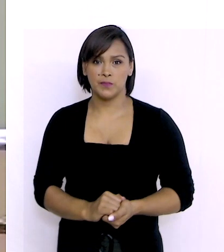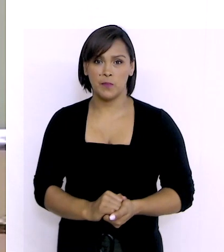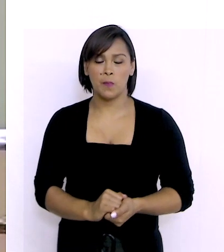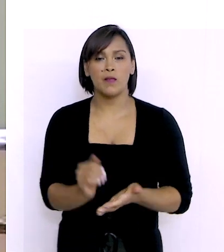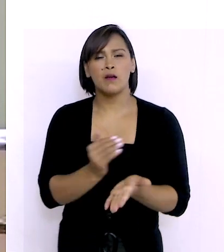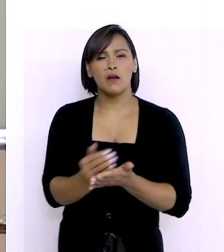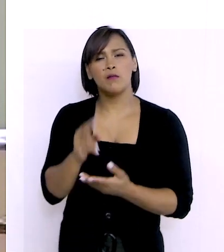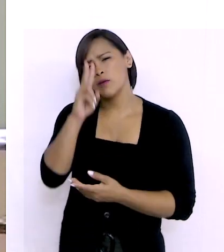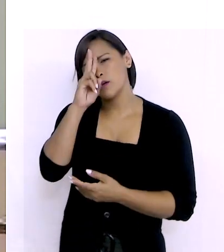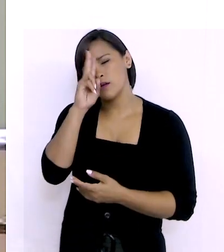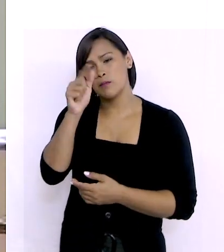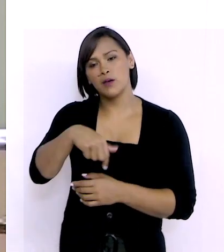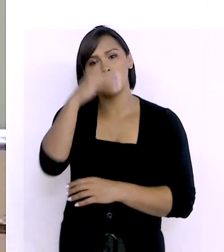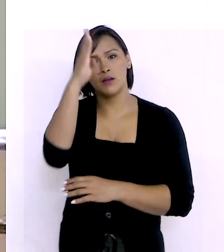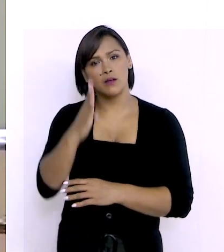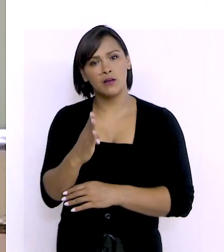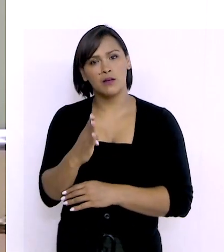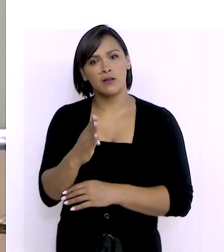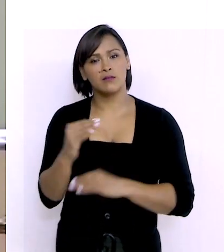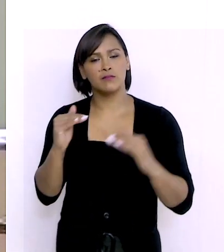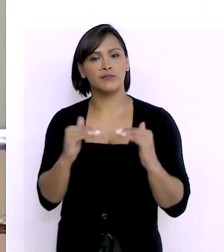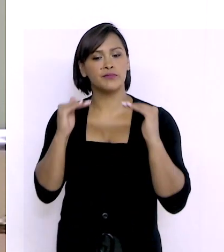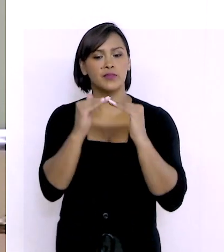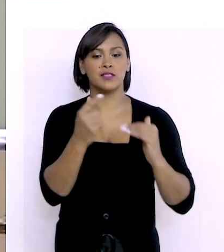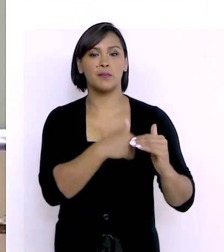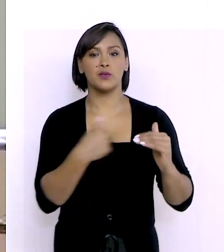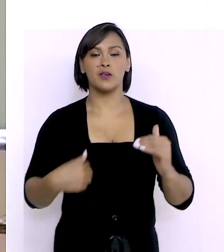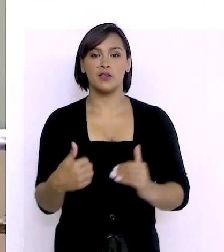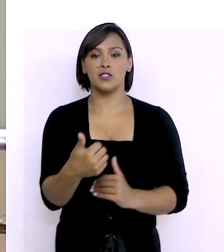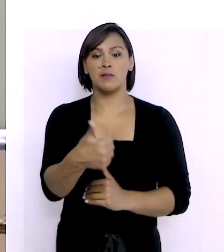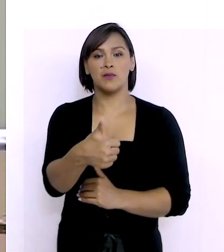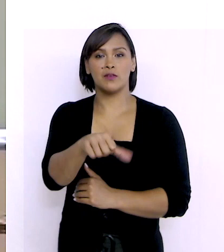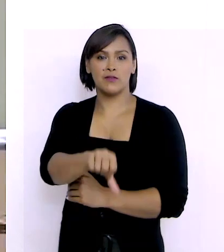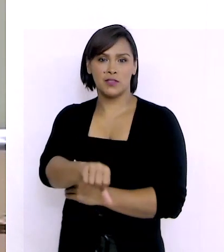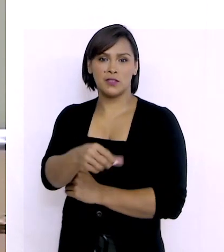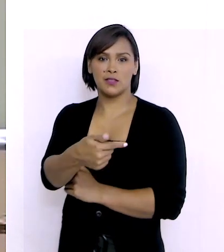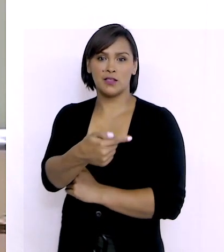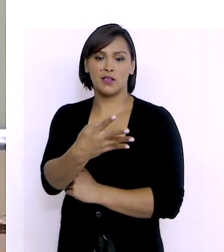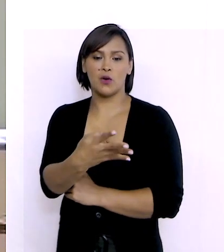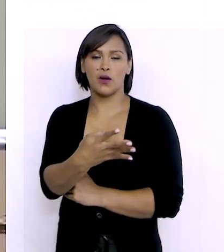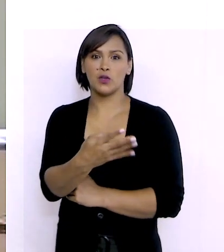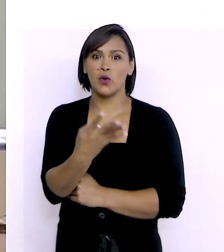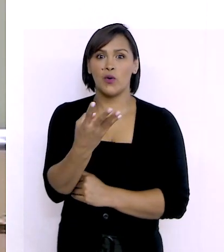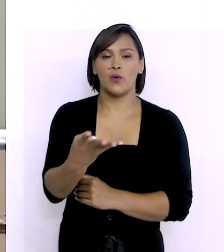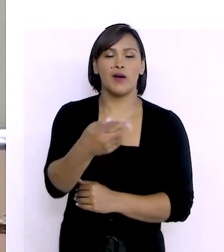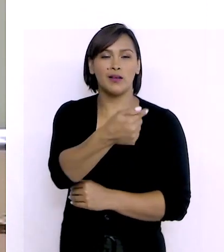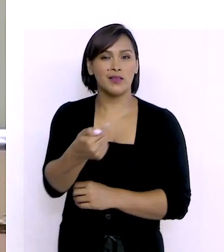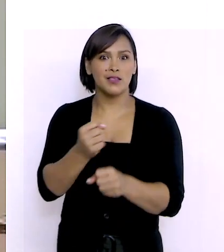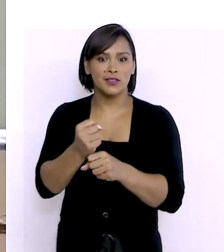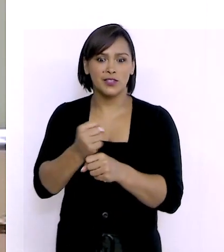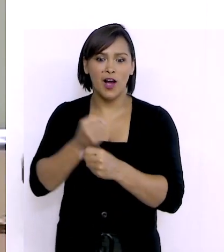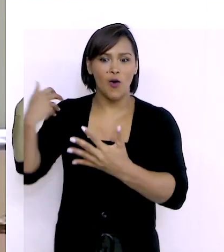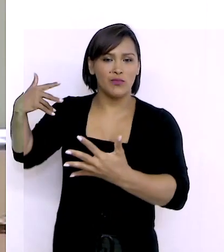começaria lembrando que o Brasil estabeleceu relações com a China em 1974. Fazem 47 anos, ou